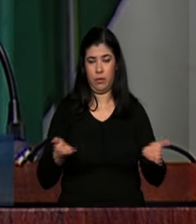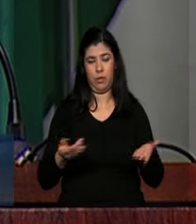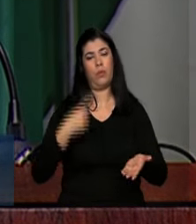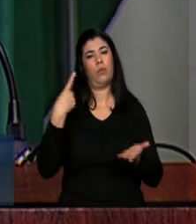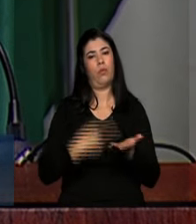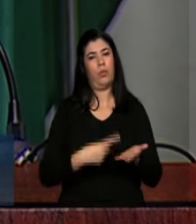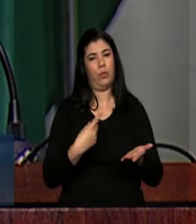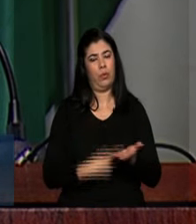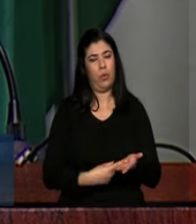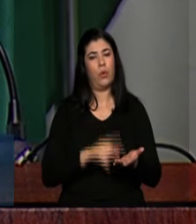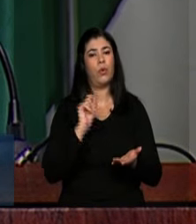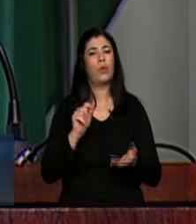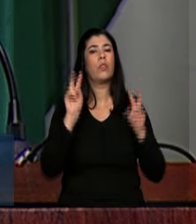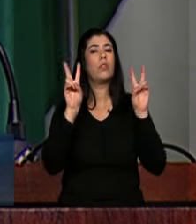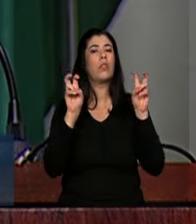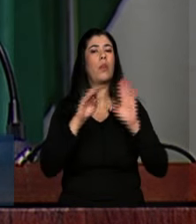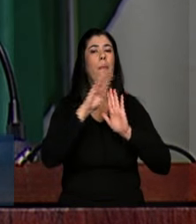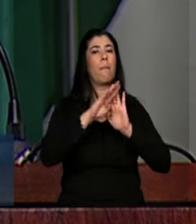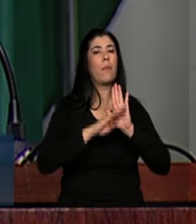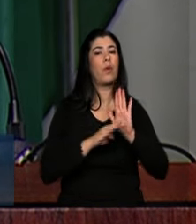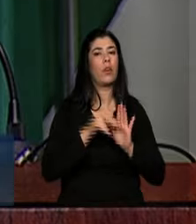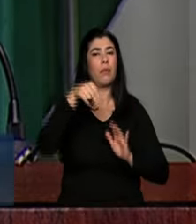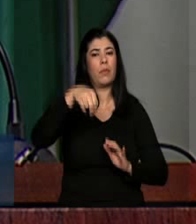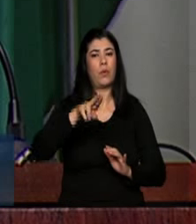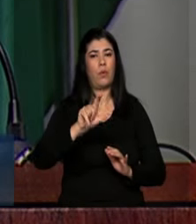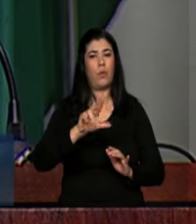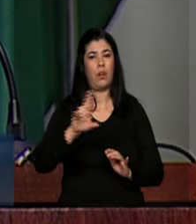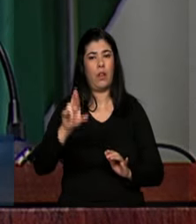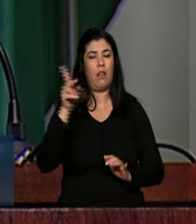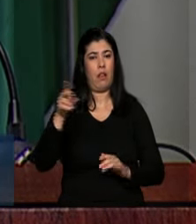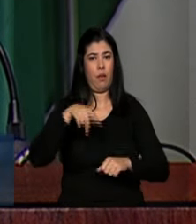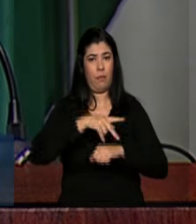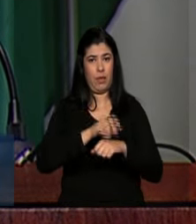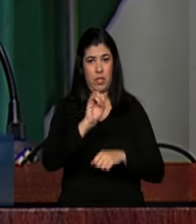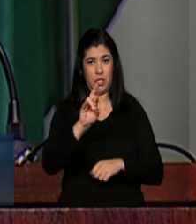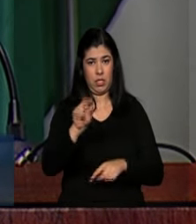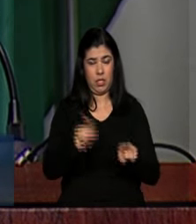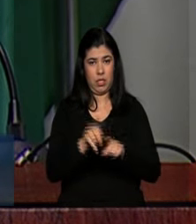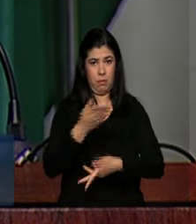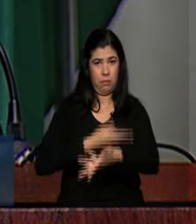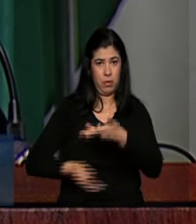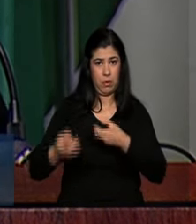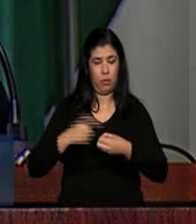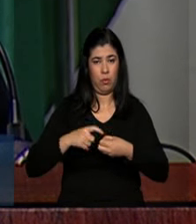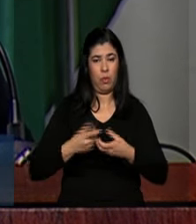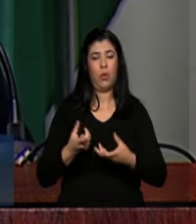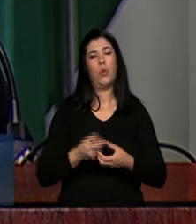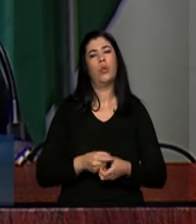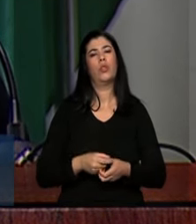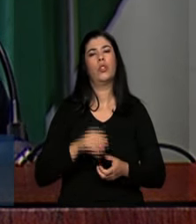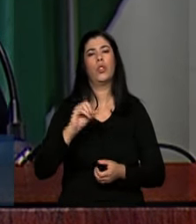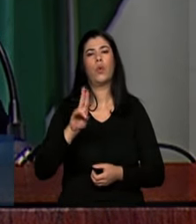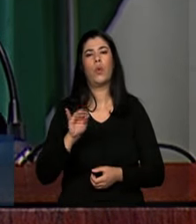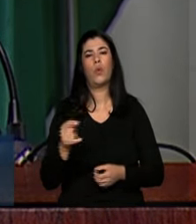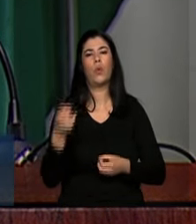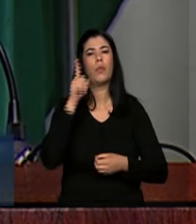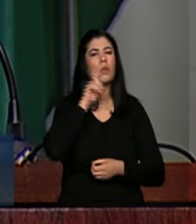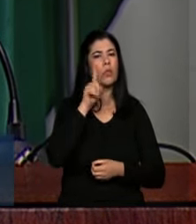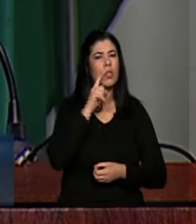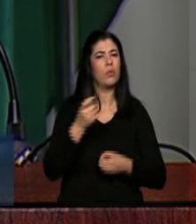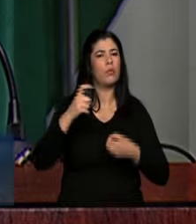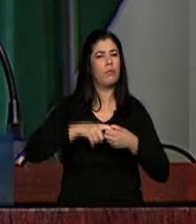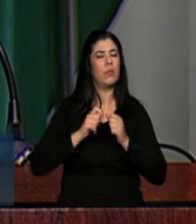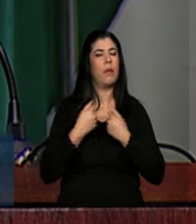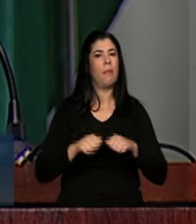acordo sobre o programa nuclear do Irã e a retomada das relações diplomáticas entre Cuba e Estados Unidos fortalecem